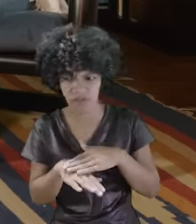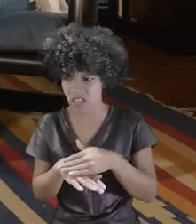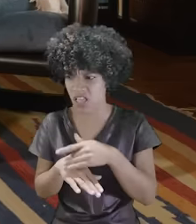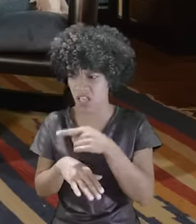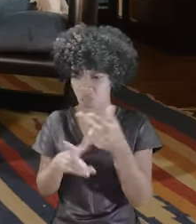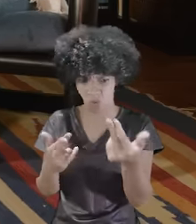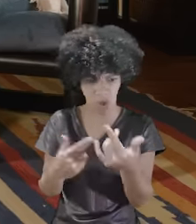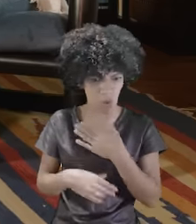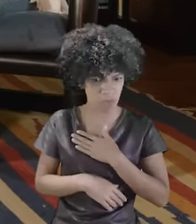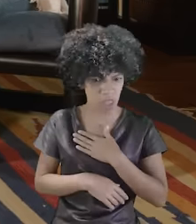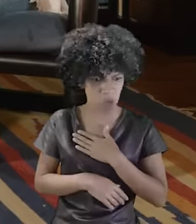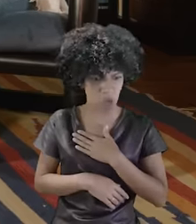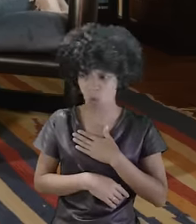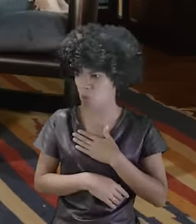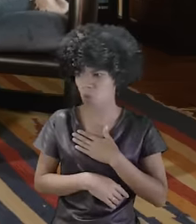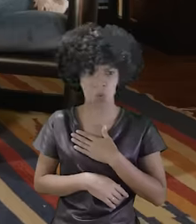fazer assim comigo